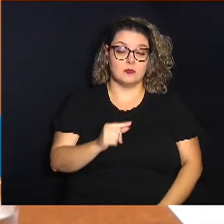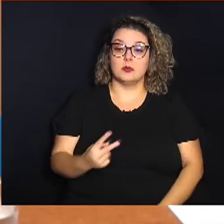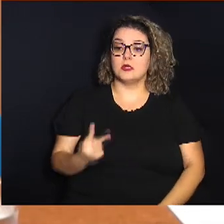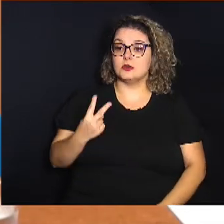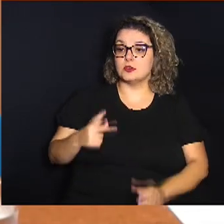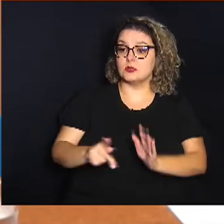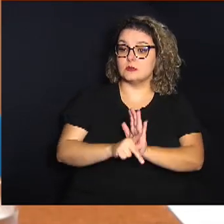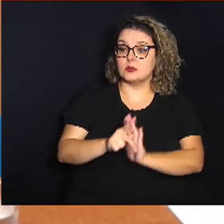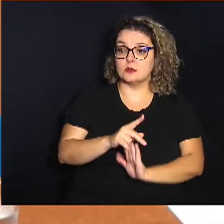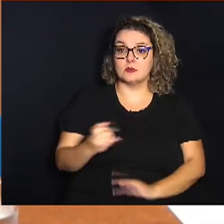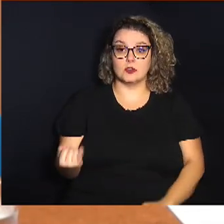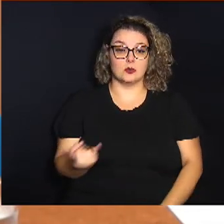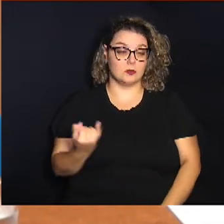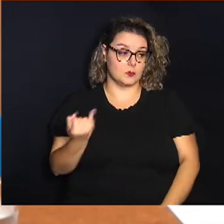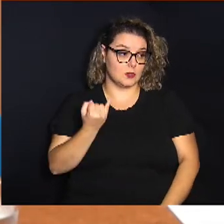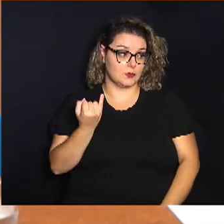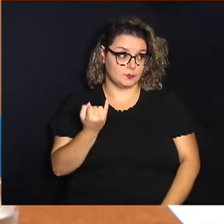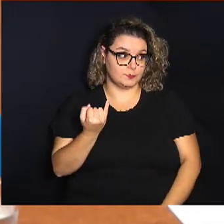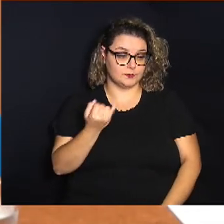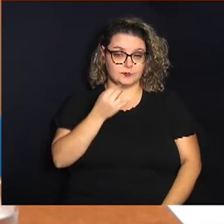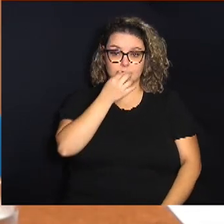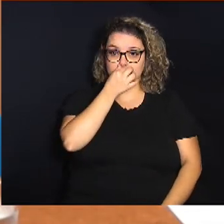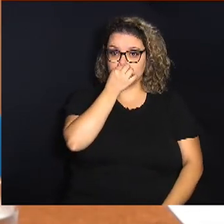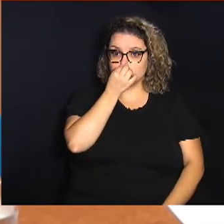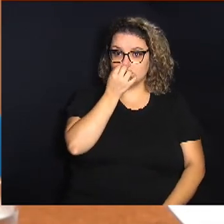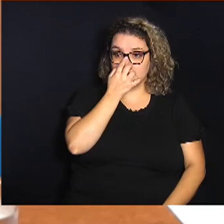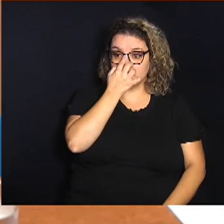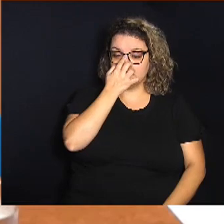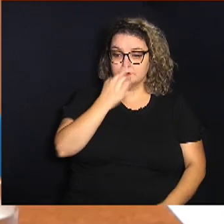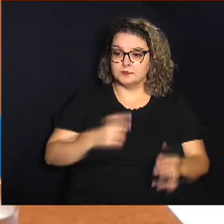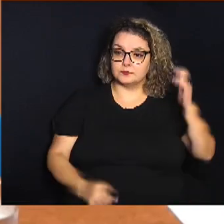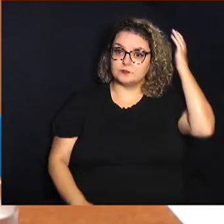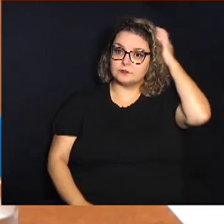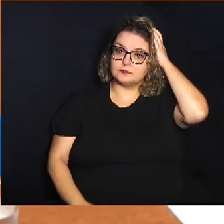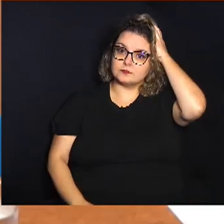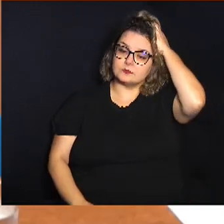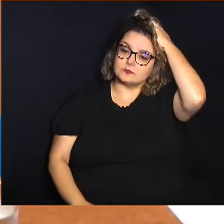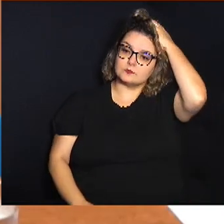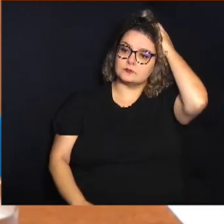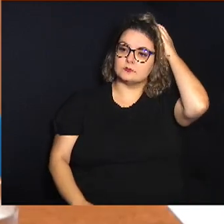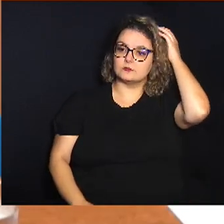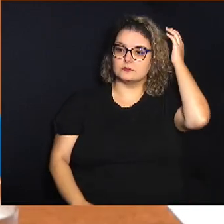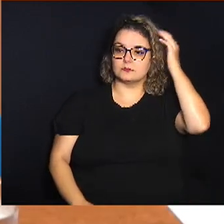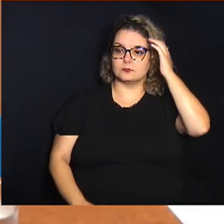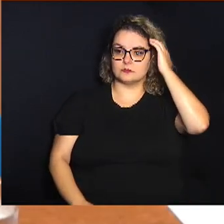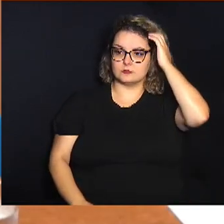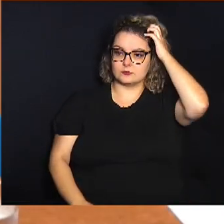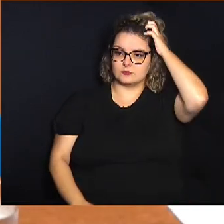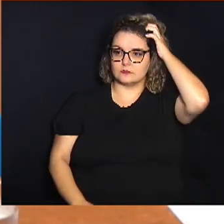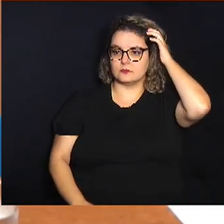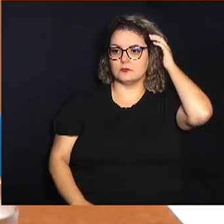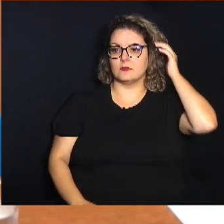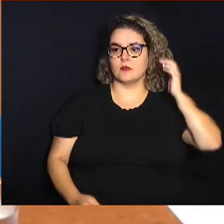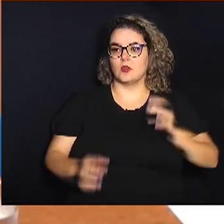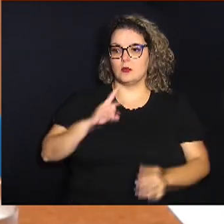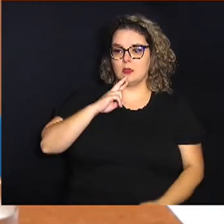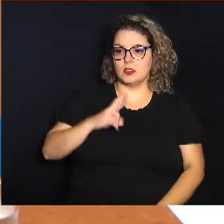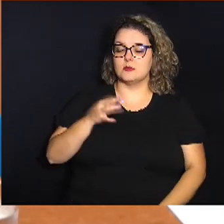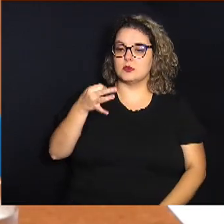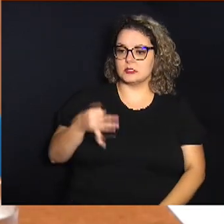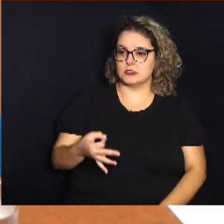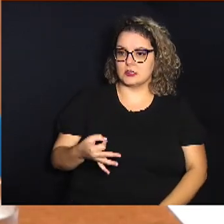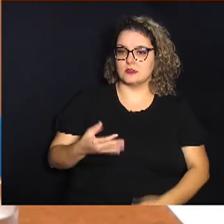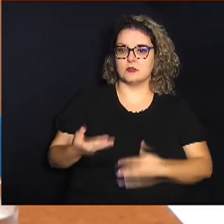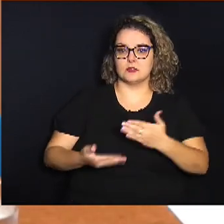Um que trouxe aqui uma resposta justa aos servidores da